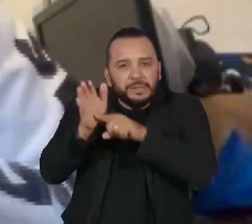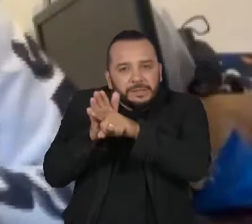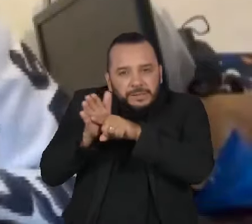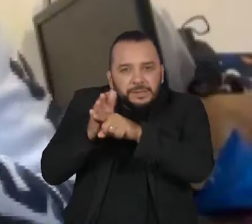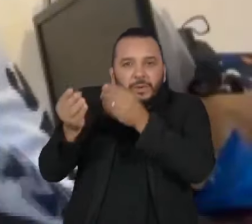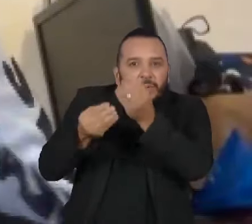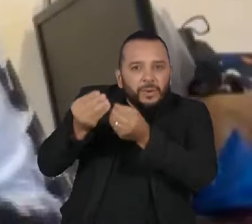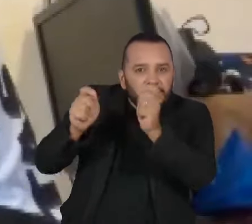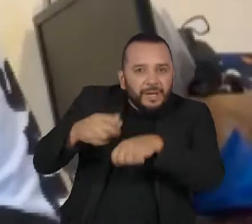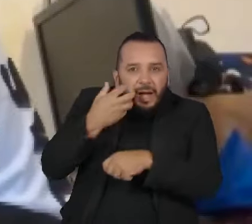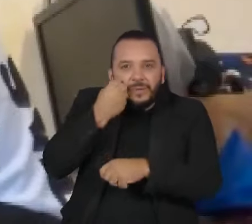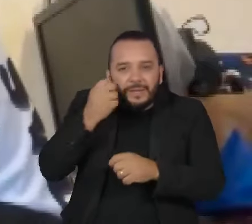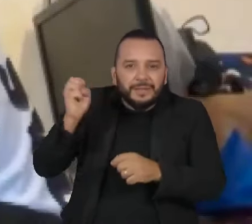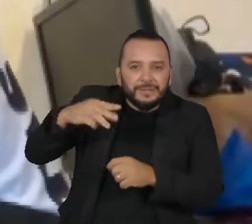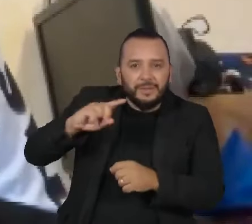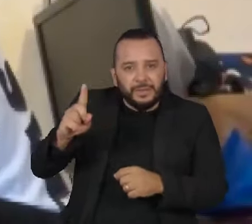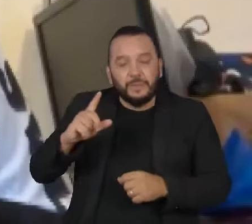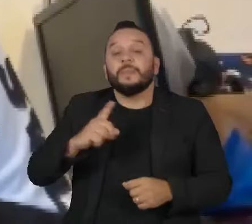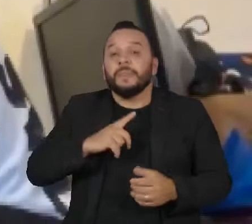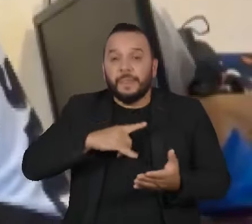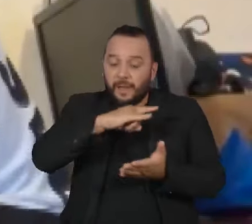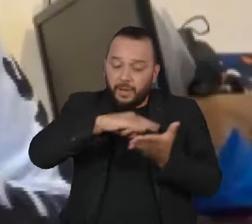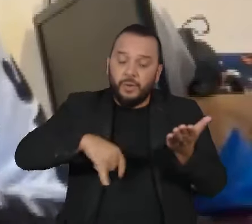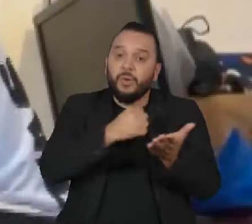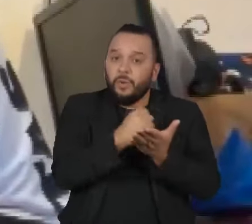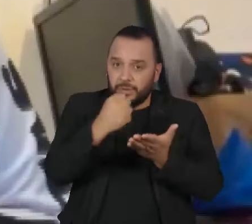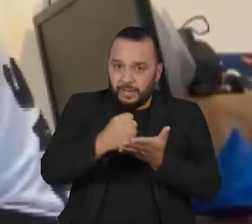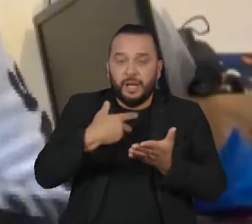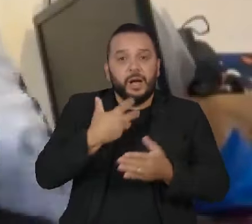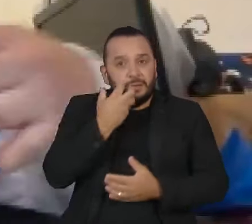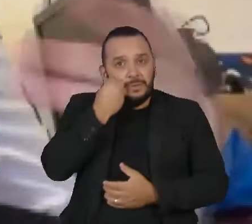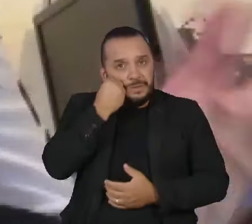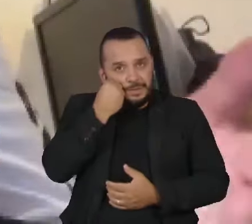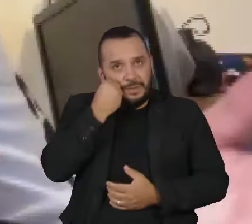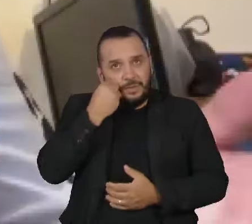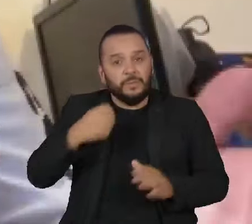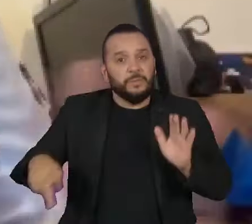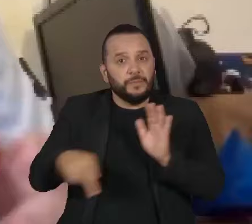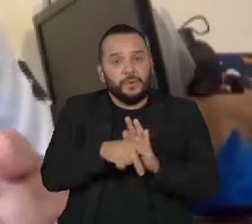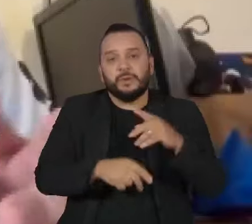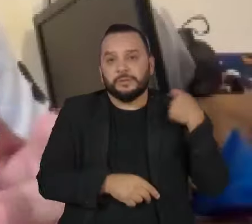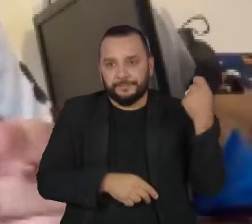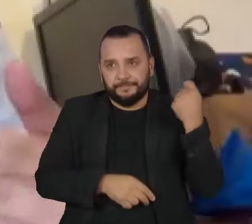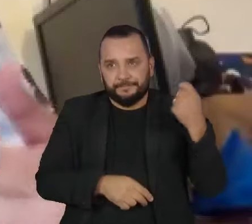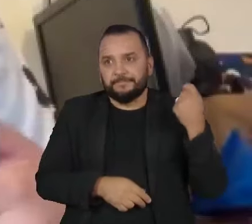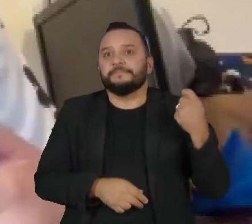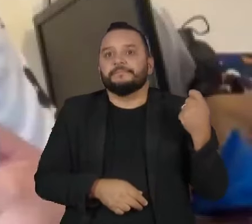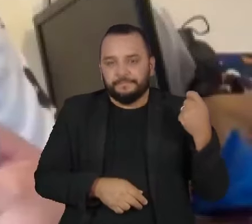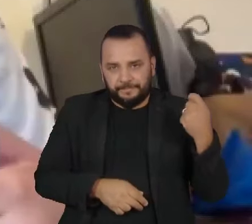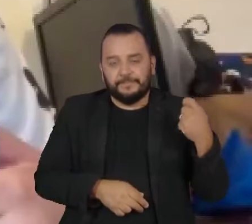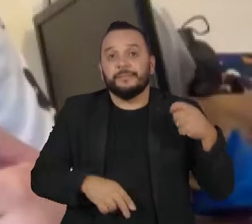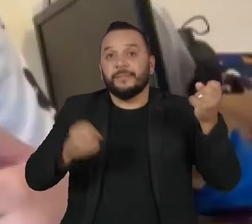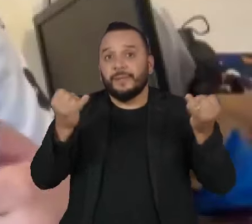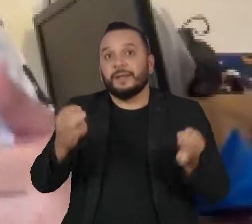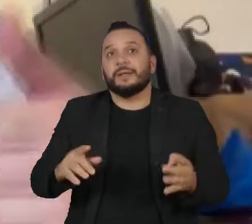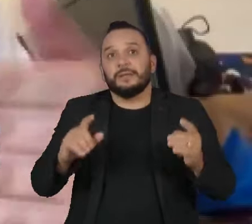diferente nesse processo? O contrato de adoção a gente modificou especialmente para o Rio Grande do Sul, falando que